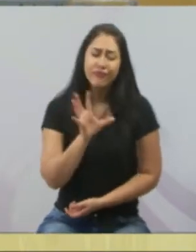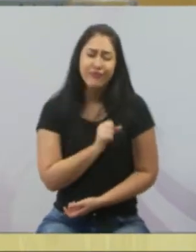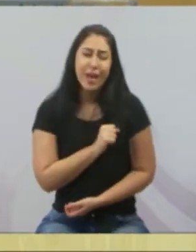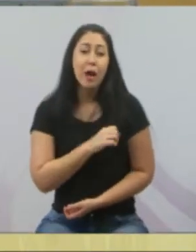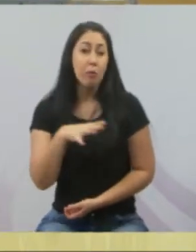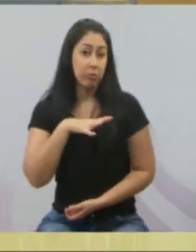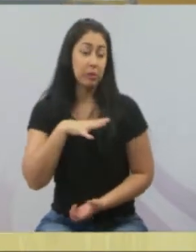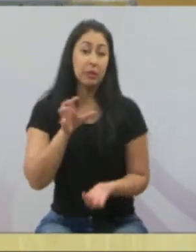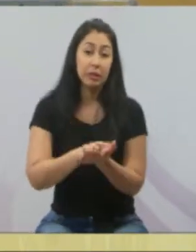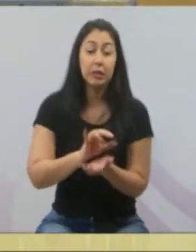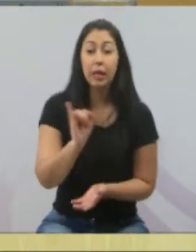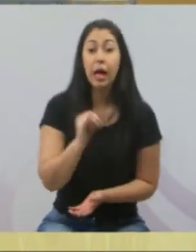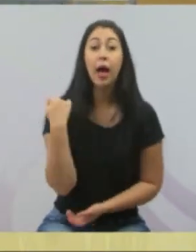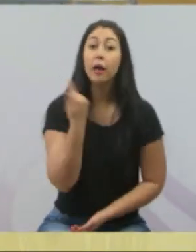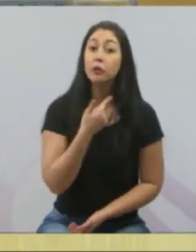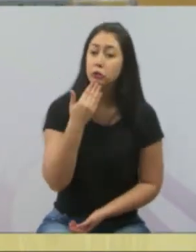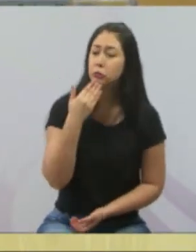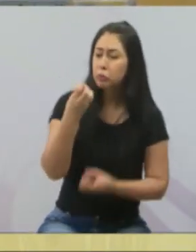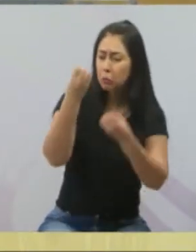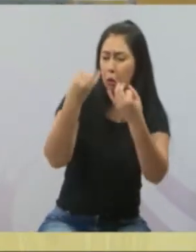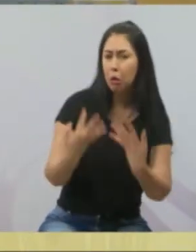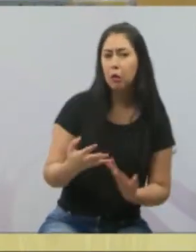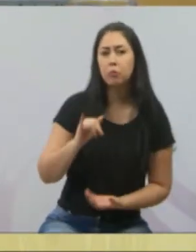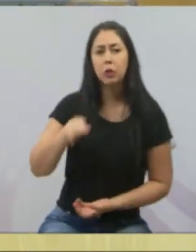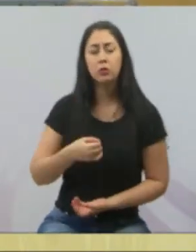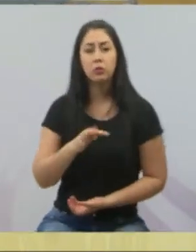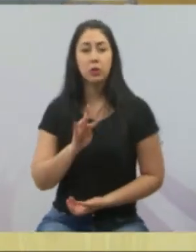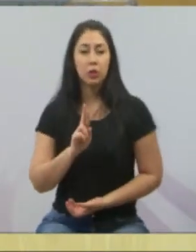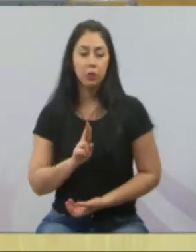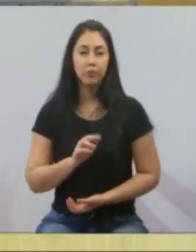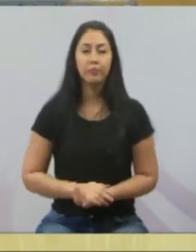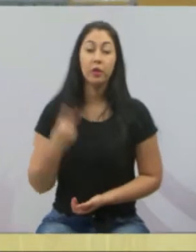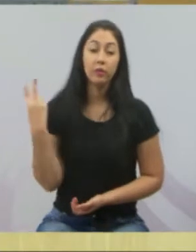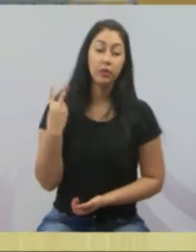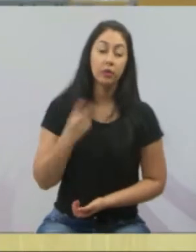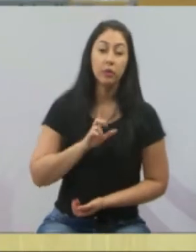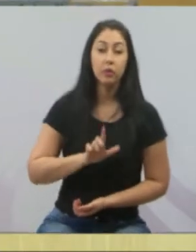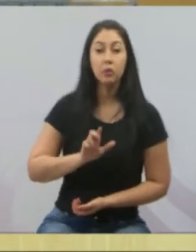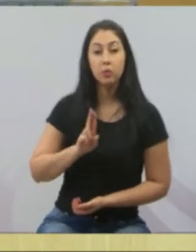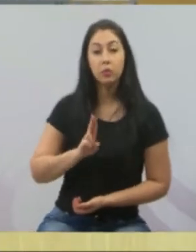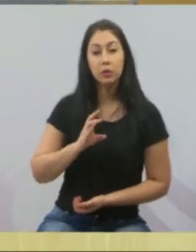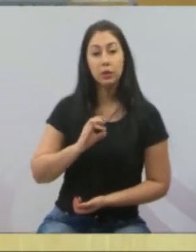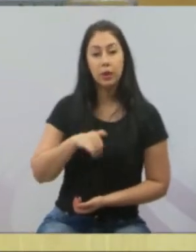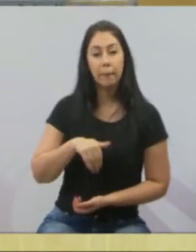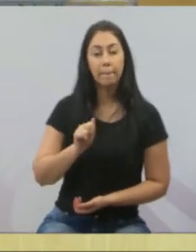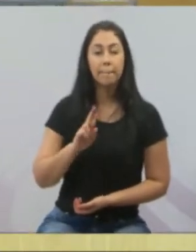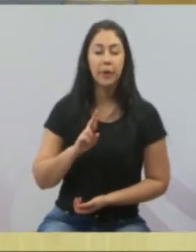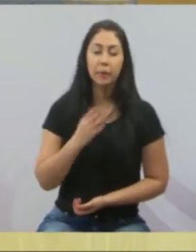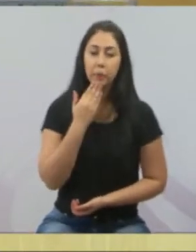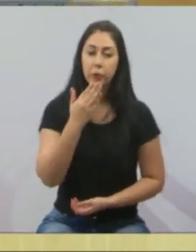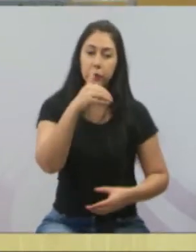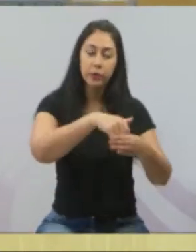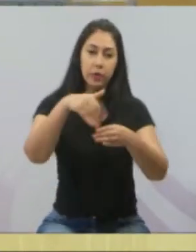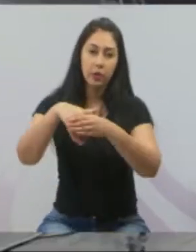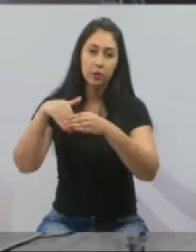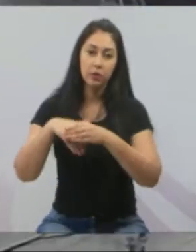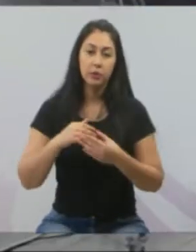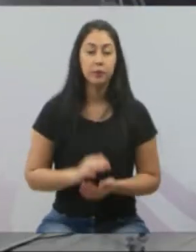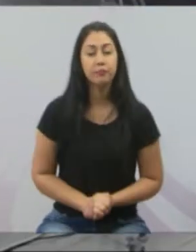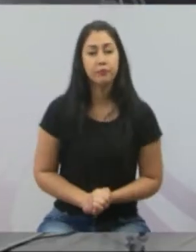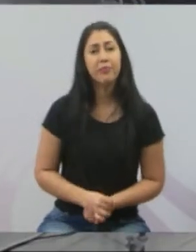do distanciamento, muitos idosos que faziam algum tipo de bico para complementar suas receitas precisaram parar de trabalhar